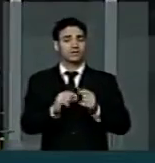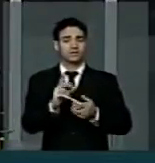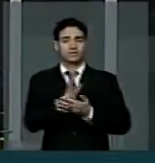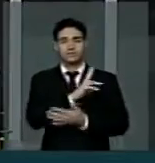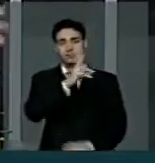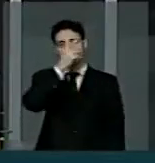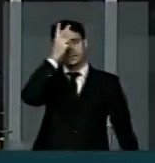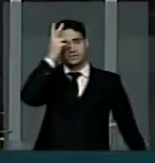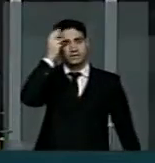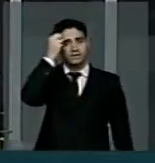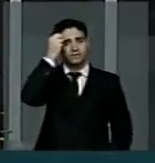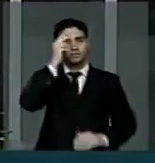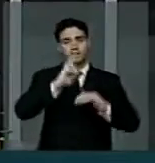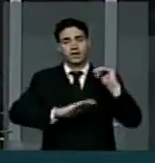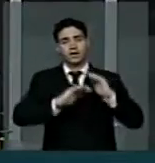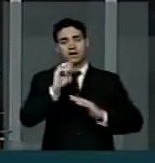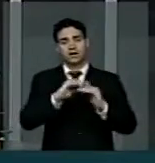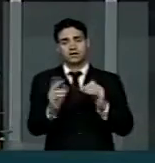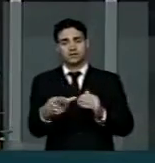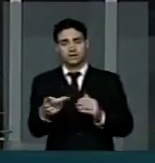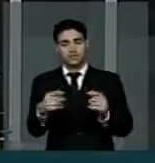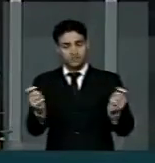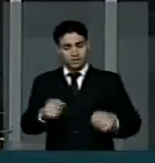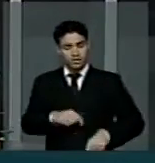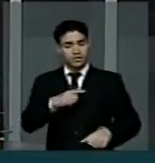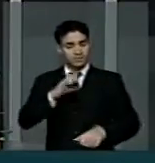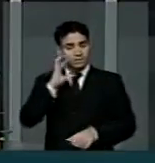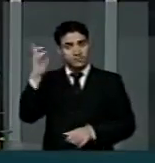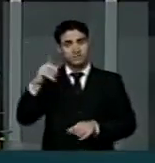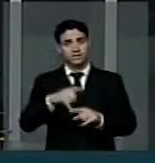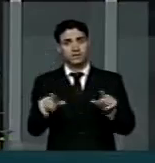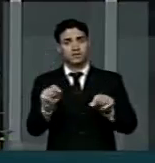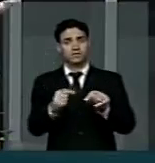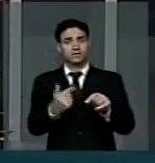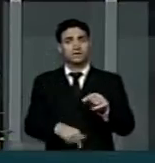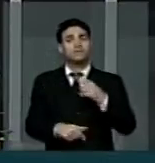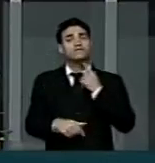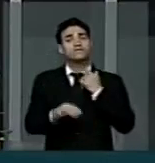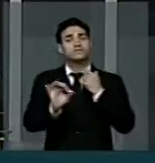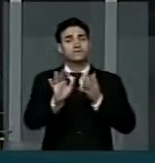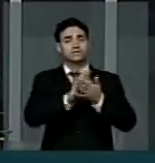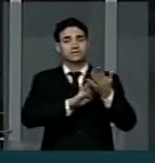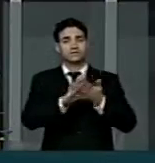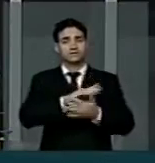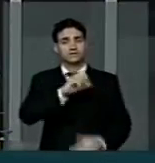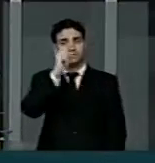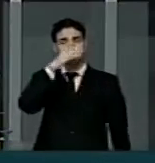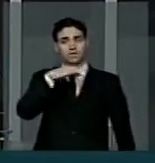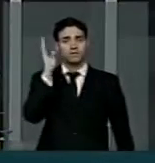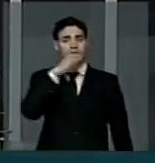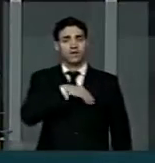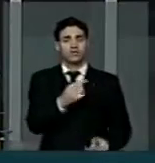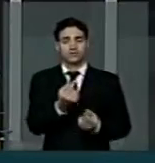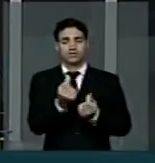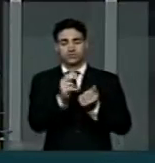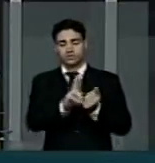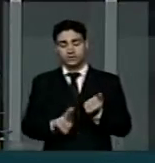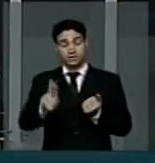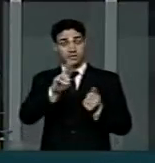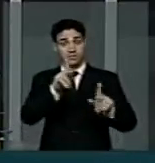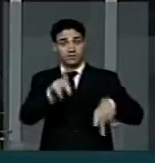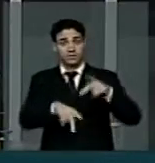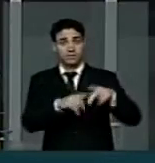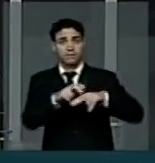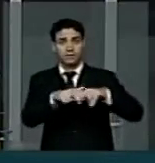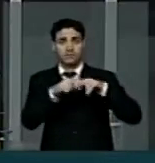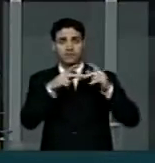prefeitos praticam irregularidade sanável sem a intenção de malversação do dinheiro público. Por isso eu faço esse pronunciamento.